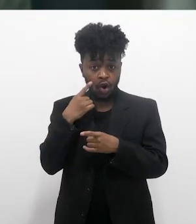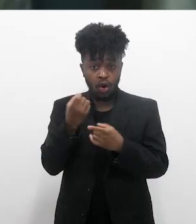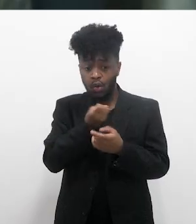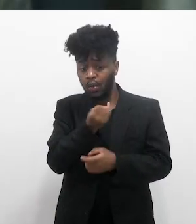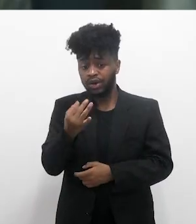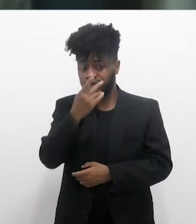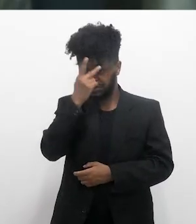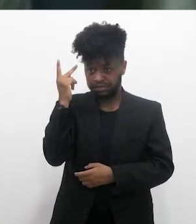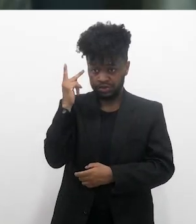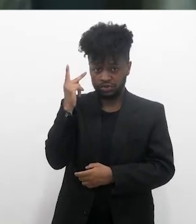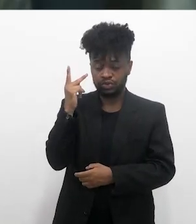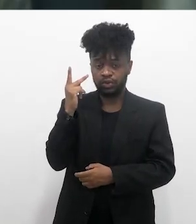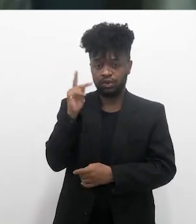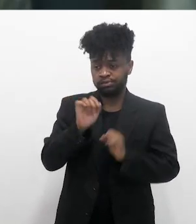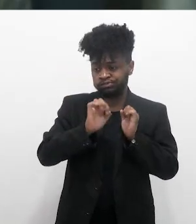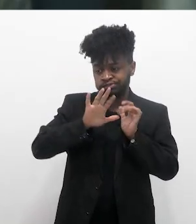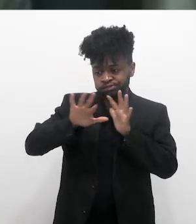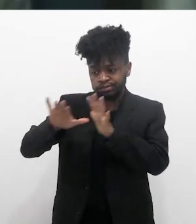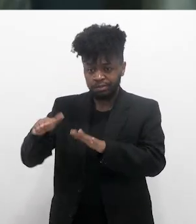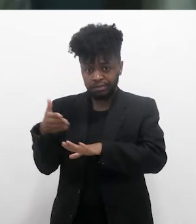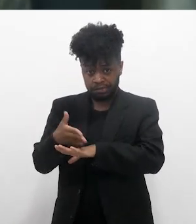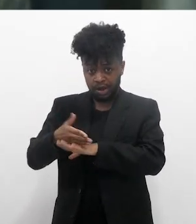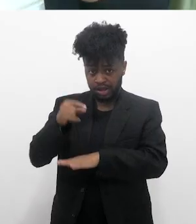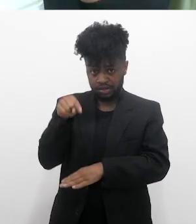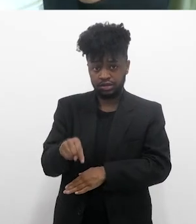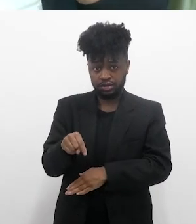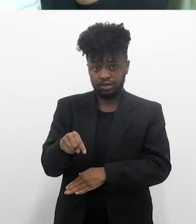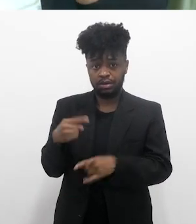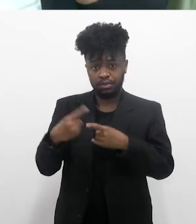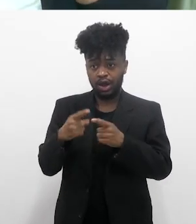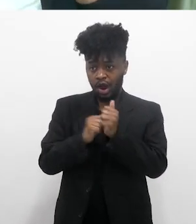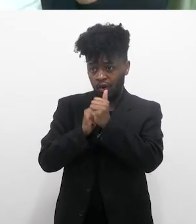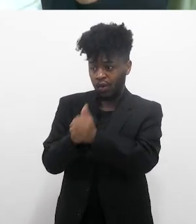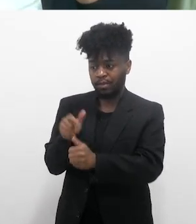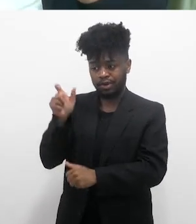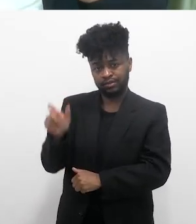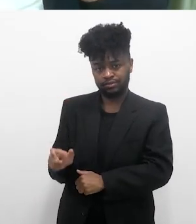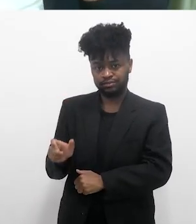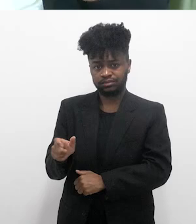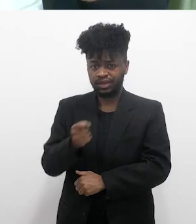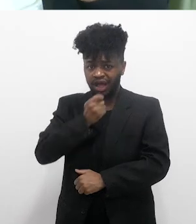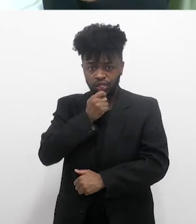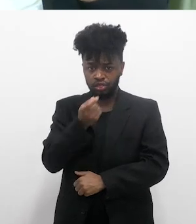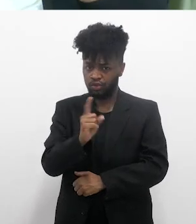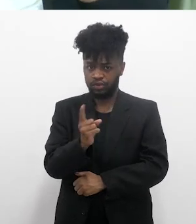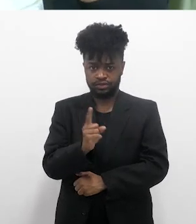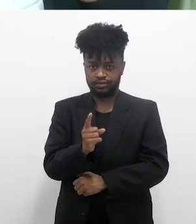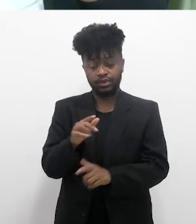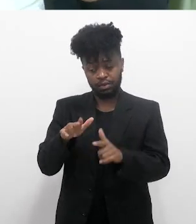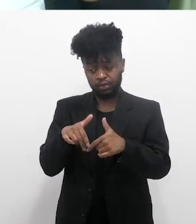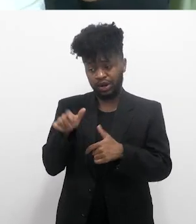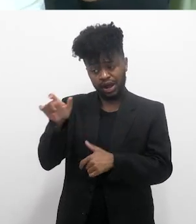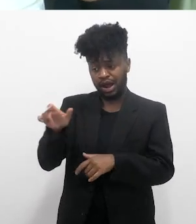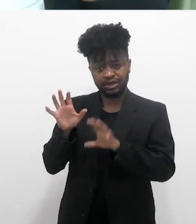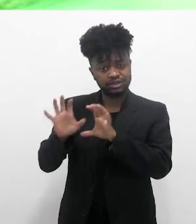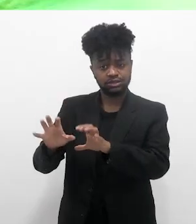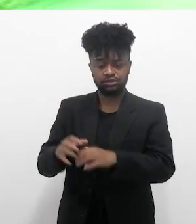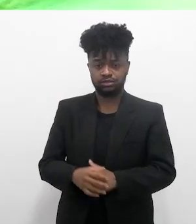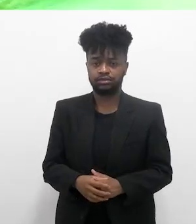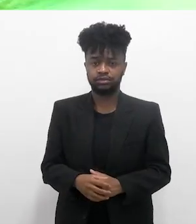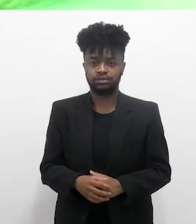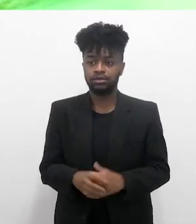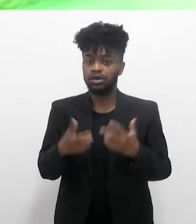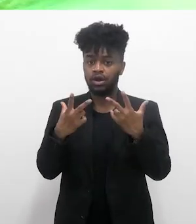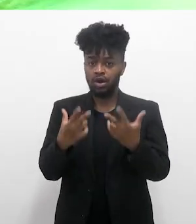pessoas que estava aqui acompanhando o Zico? Não é à toa, por isso ele é o Zico. Como dizia o